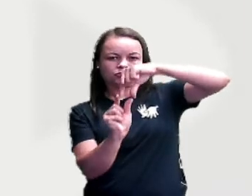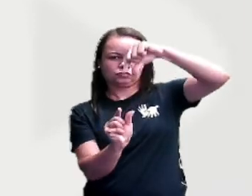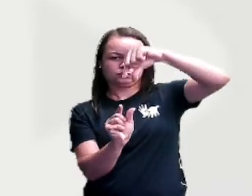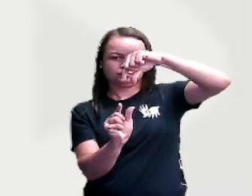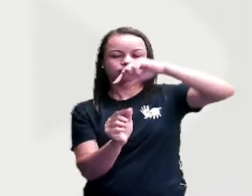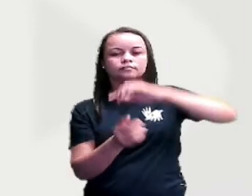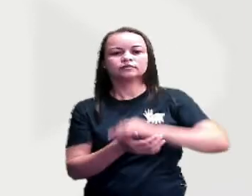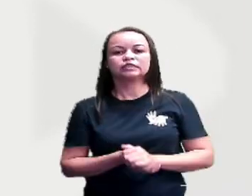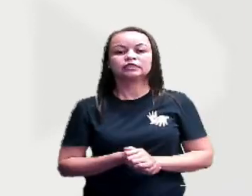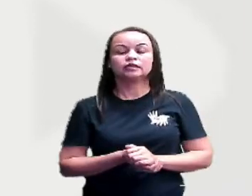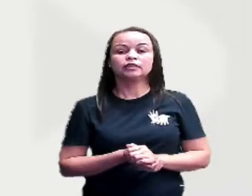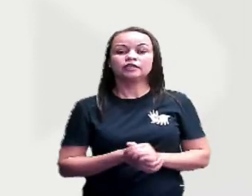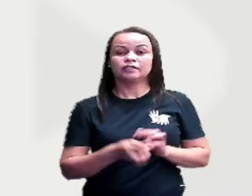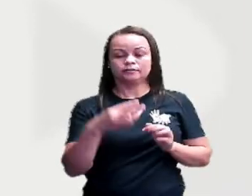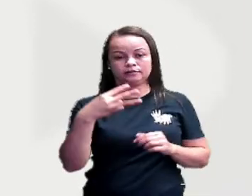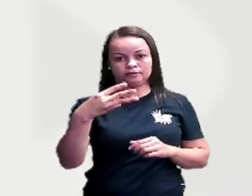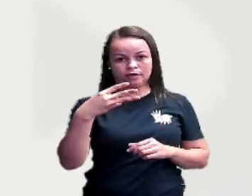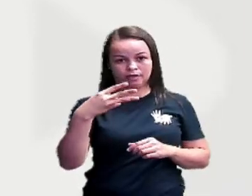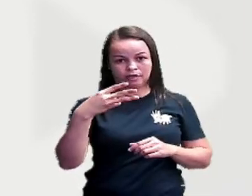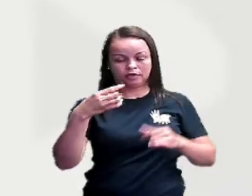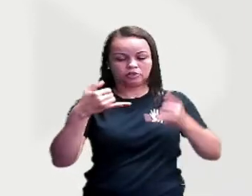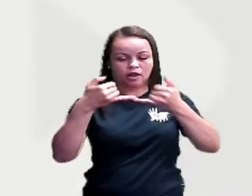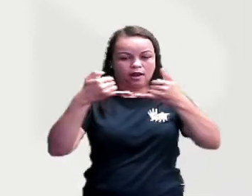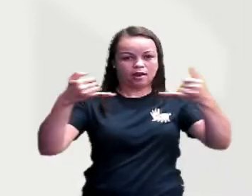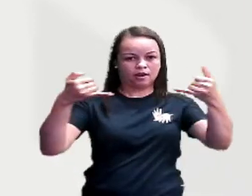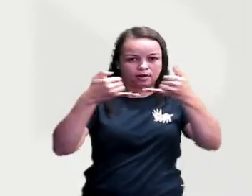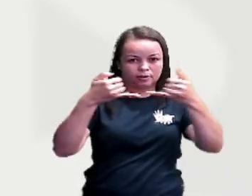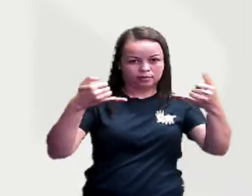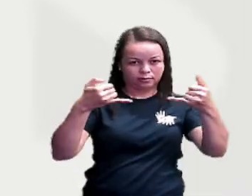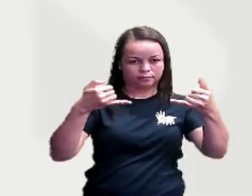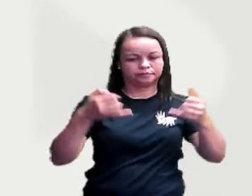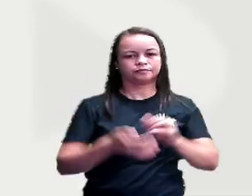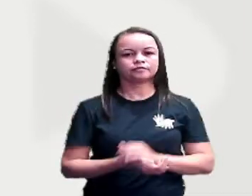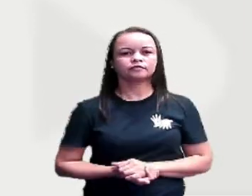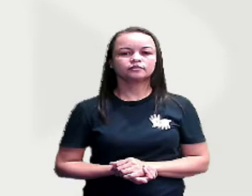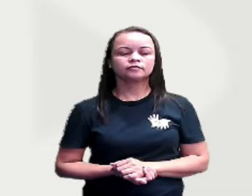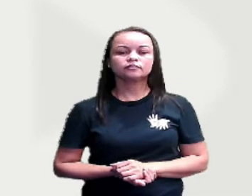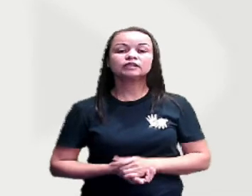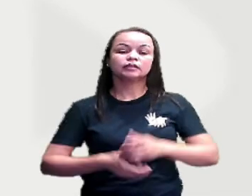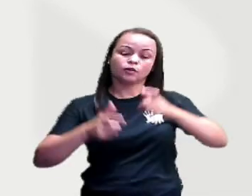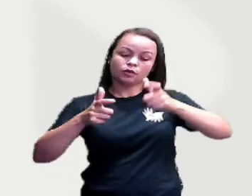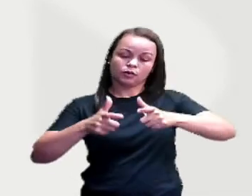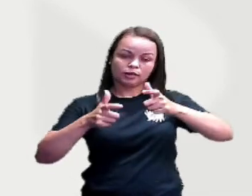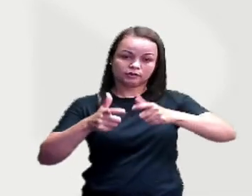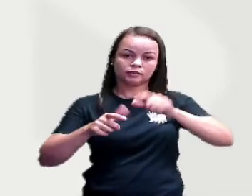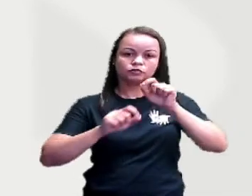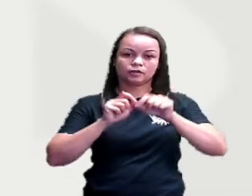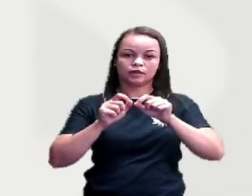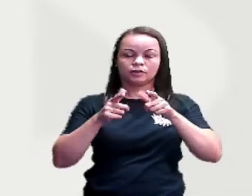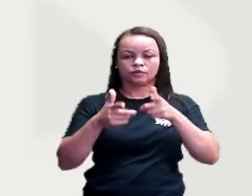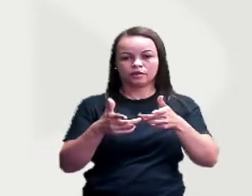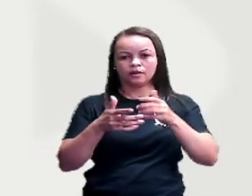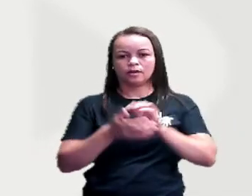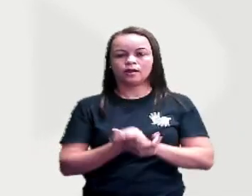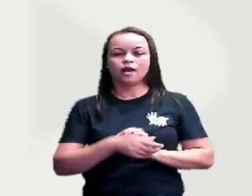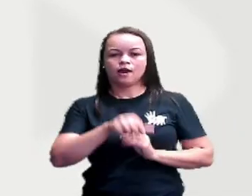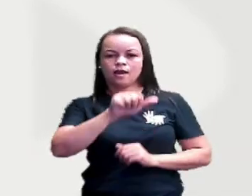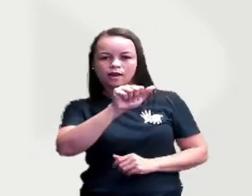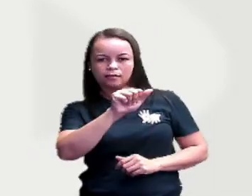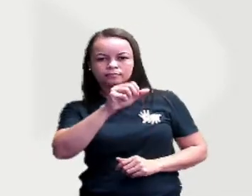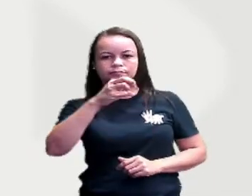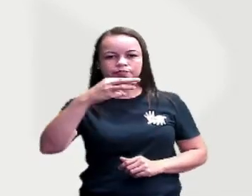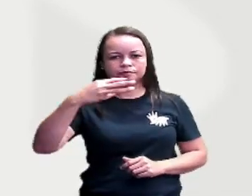coluna, e 3, que é referente à linha. Então, a localização dele vai ser A,